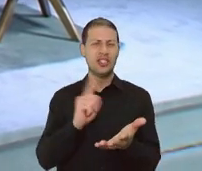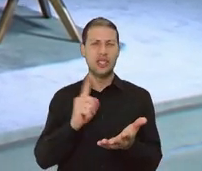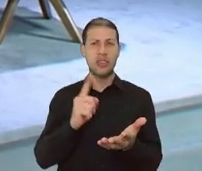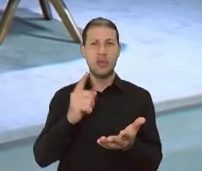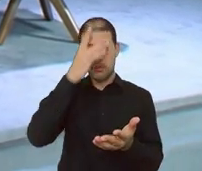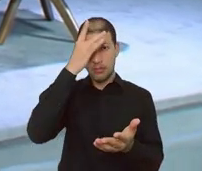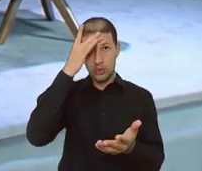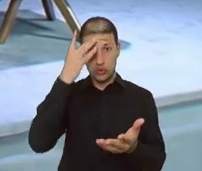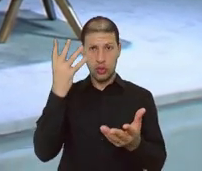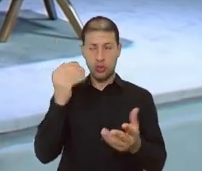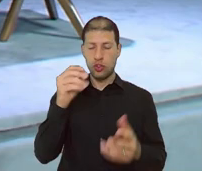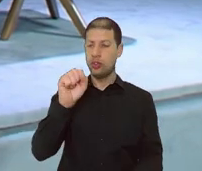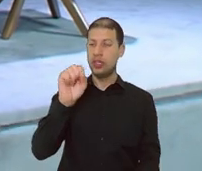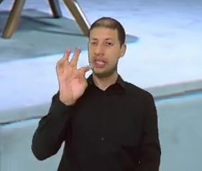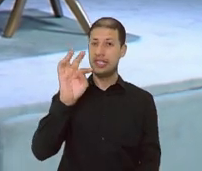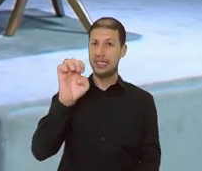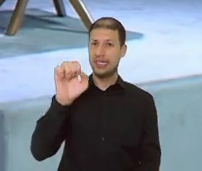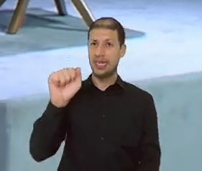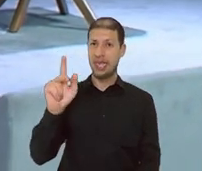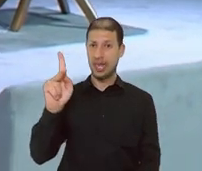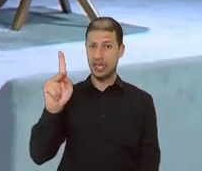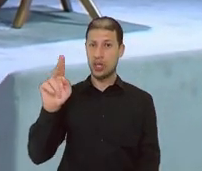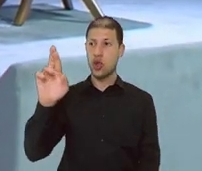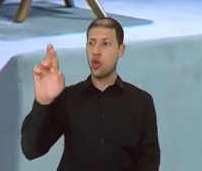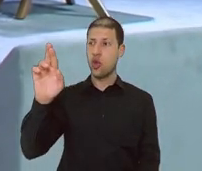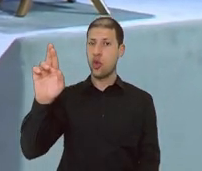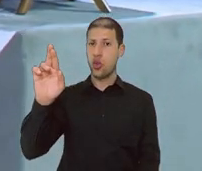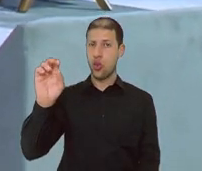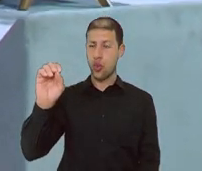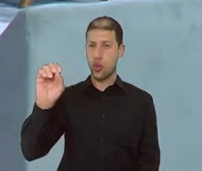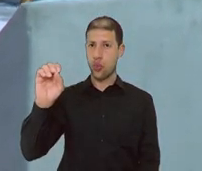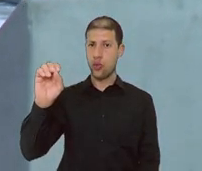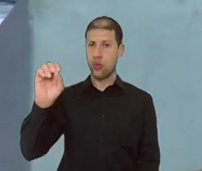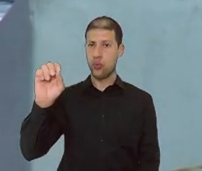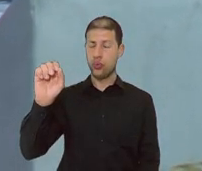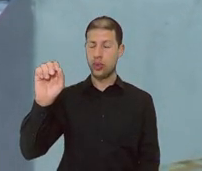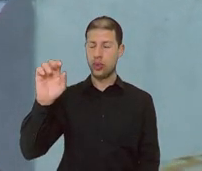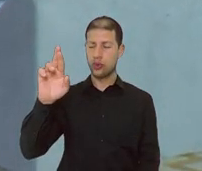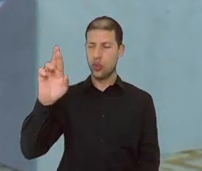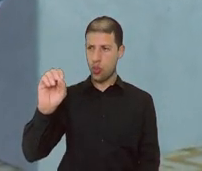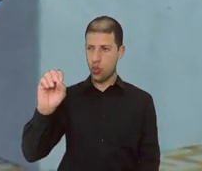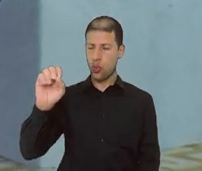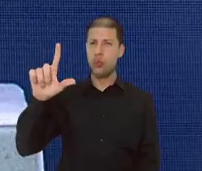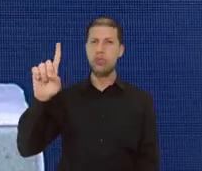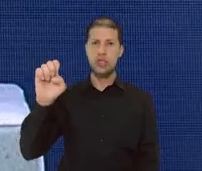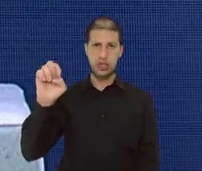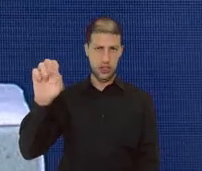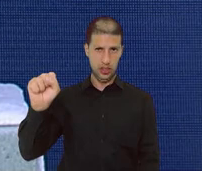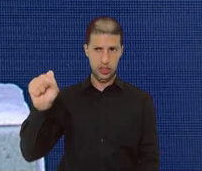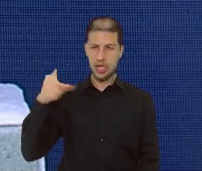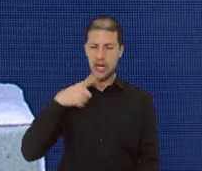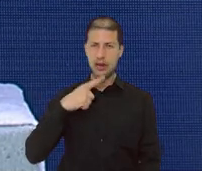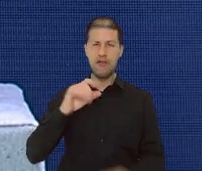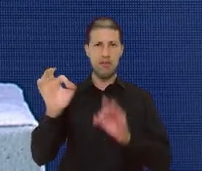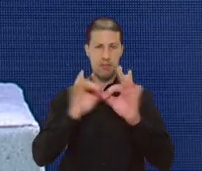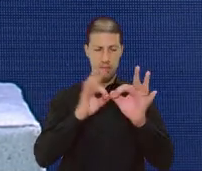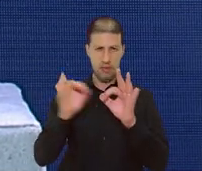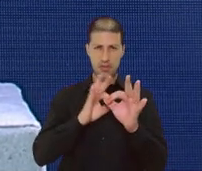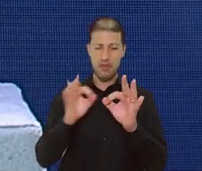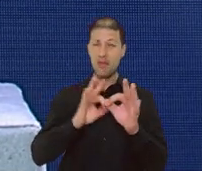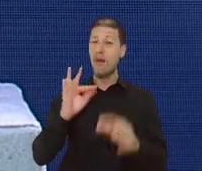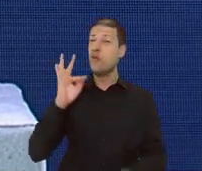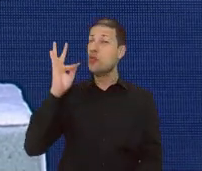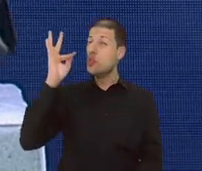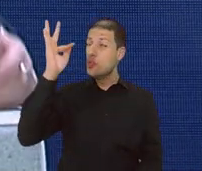que não são os stakeholders que vão construir essa classe de ativos no longo prazo o que a gente está vendo agora é uma